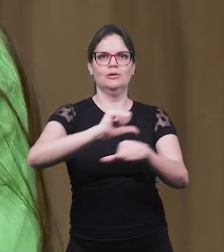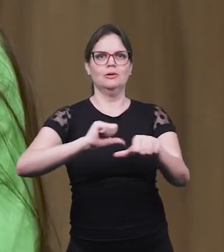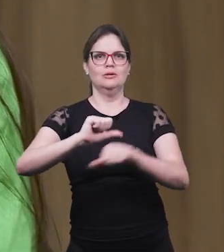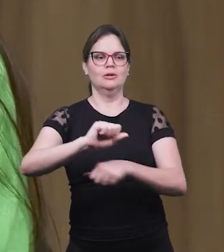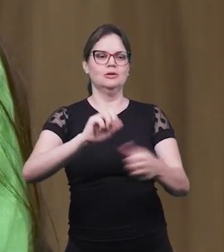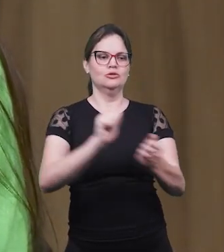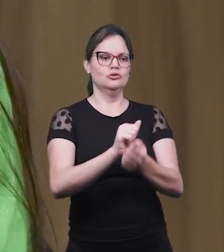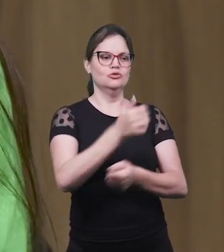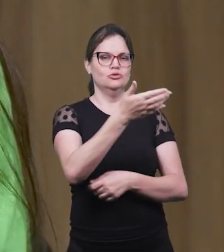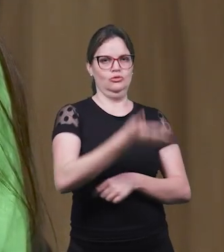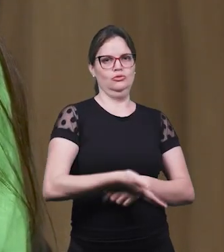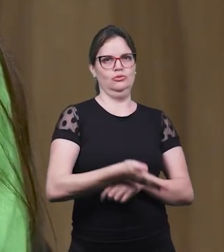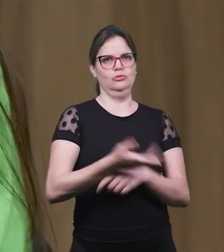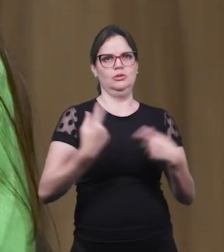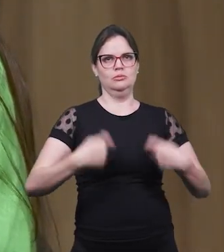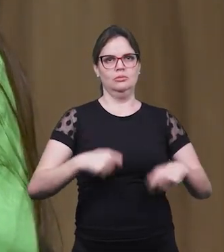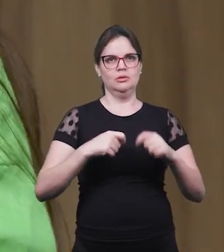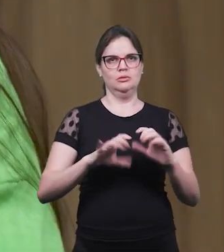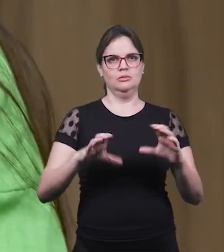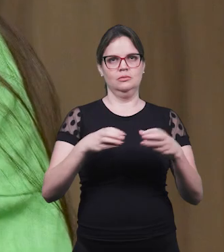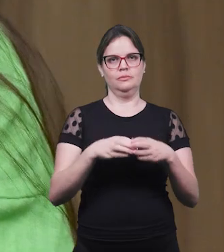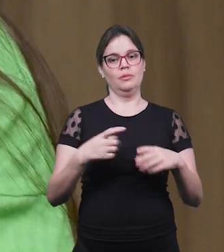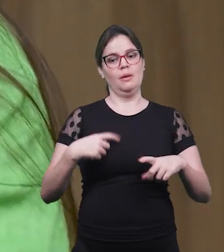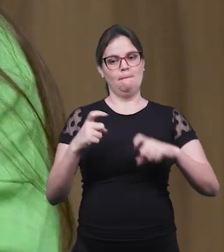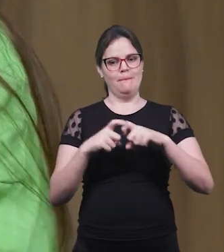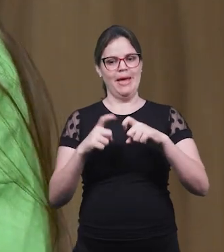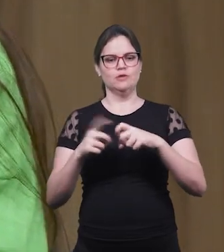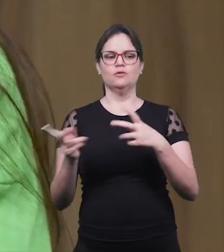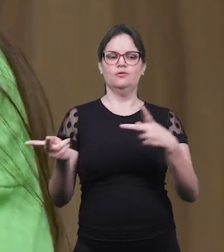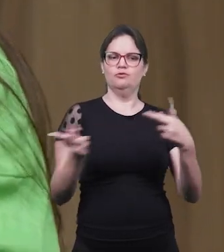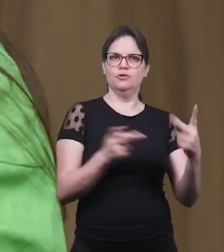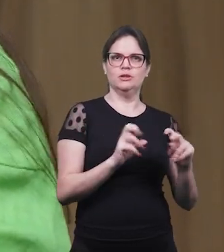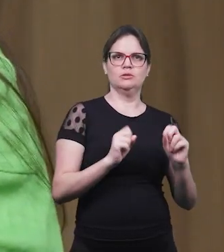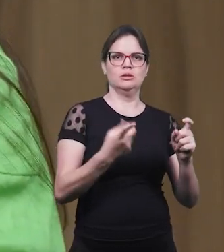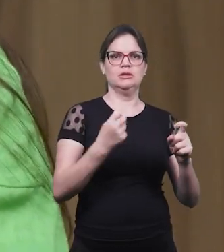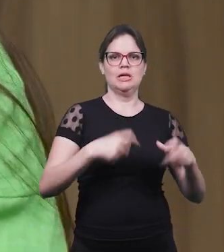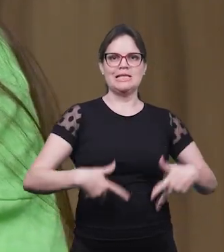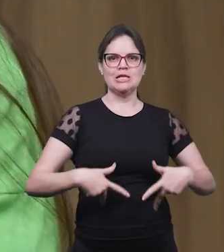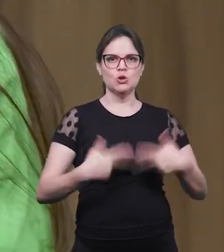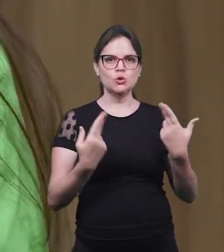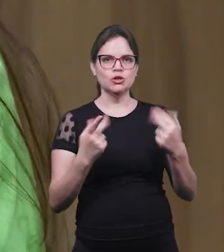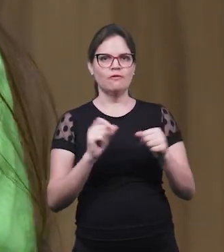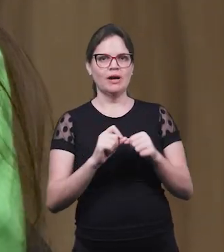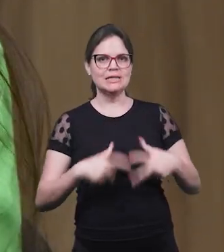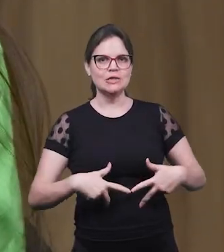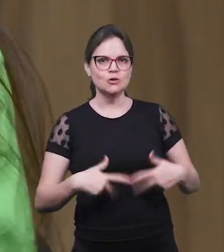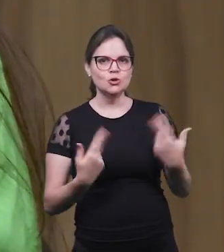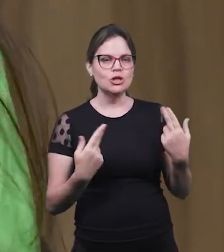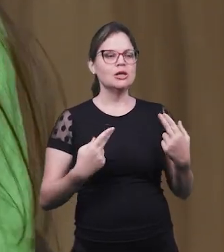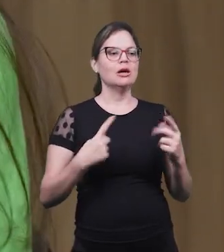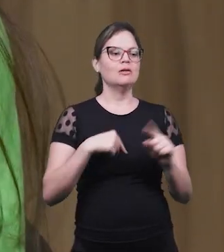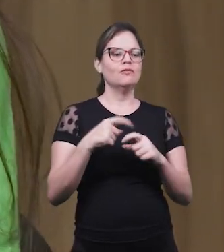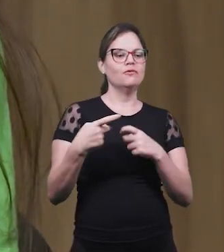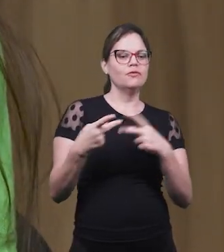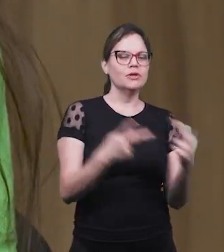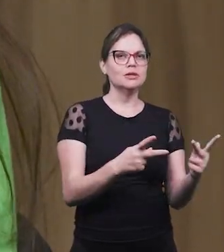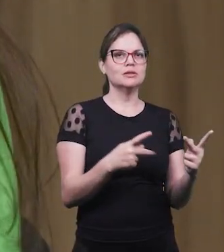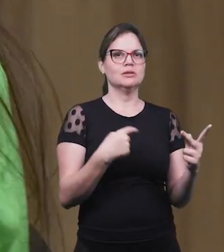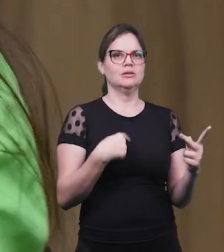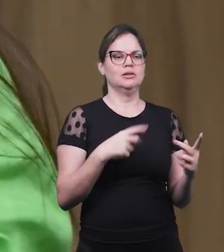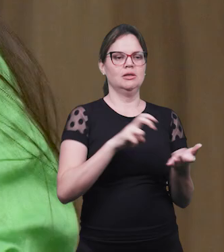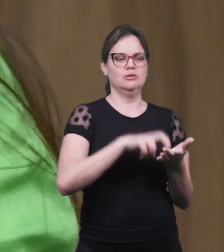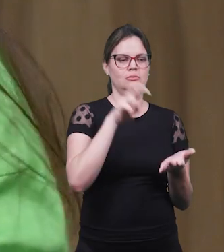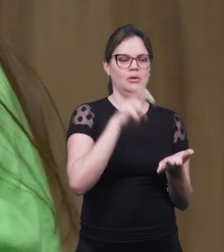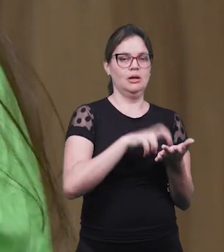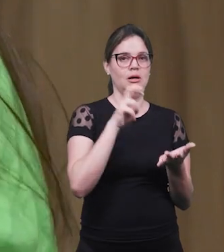o paciente. Né, o médico ele faz a visita, se for o cirurgião ele faz a cirurgia, ele faz a visita de